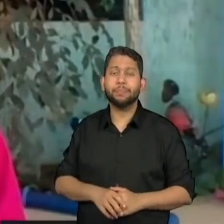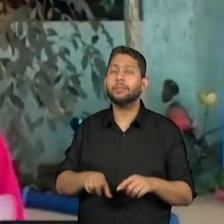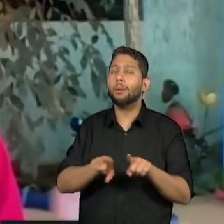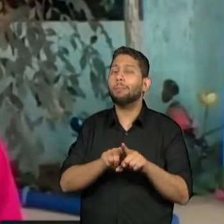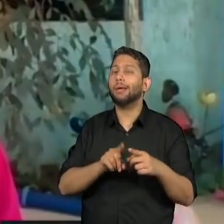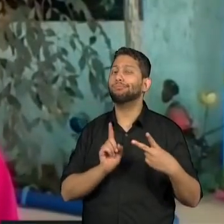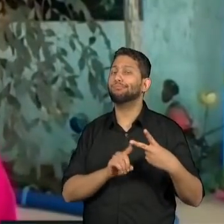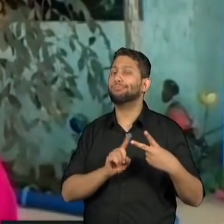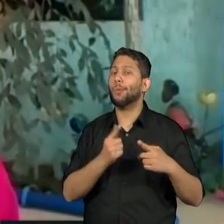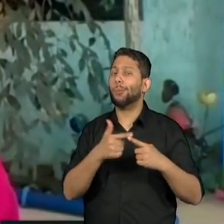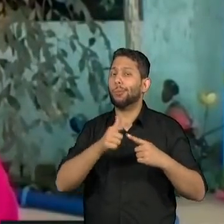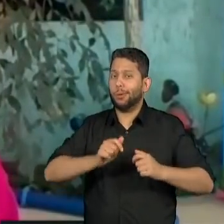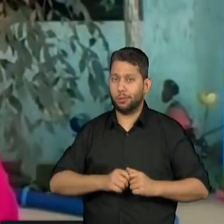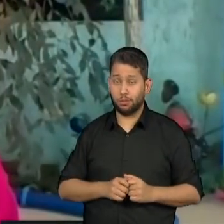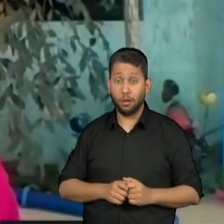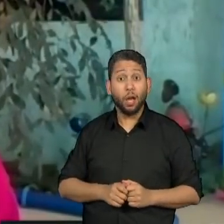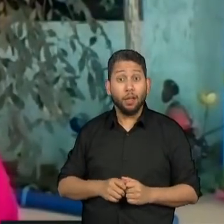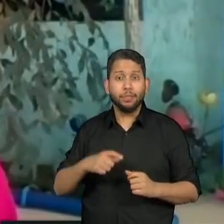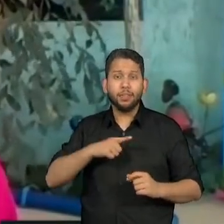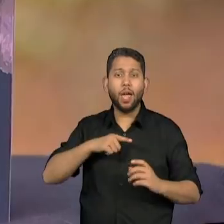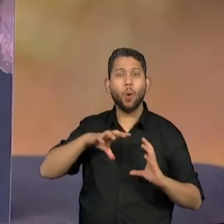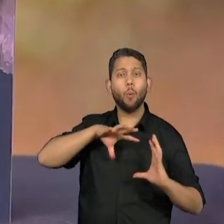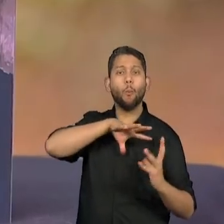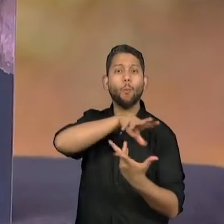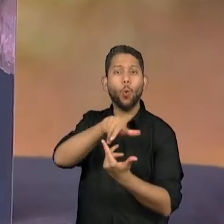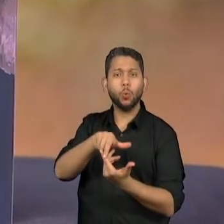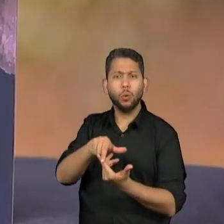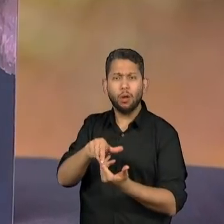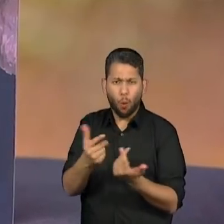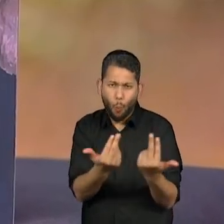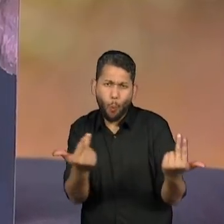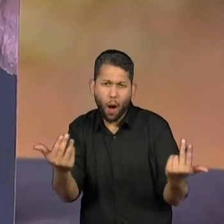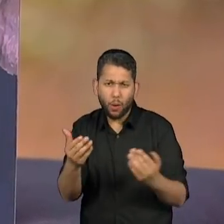distribuída de uma forma equitativa no mundo.